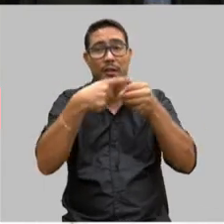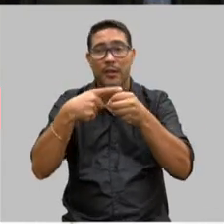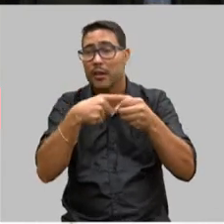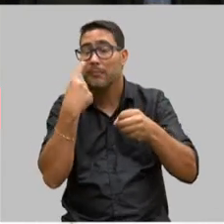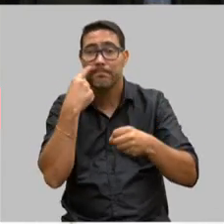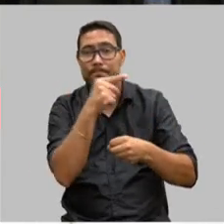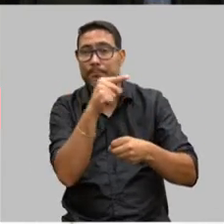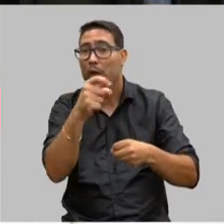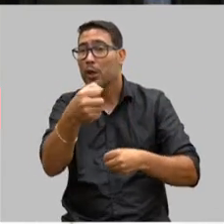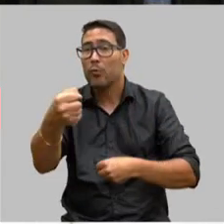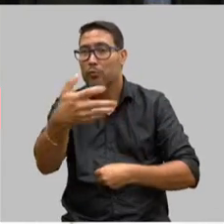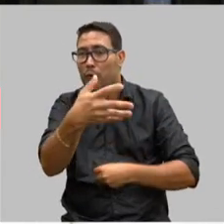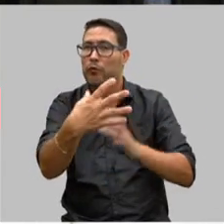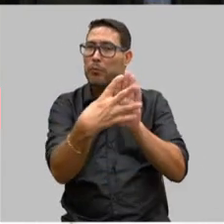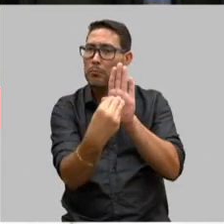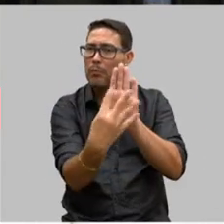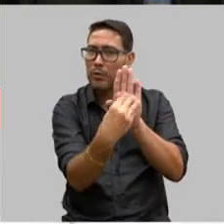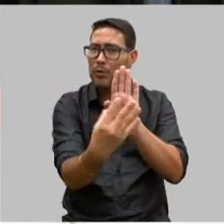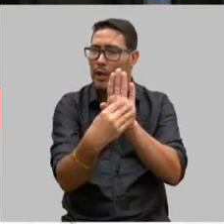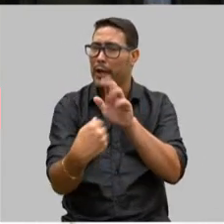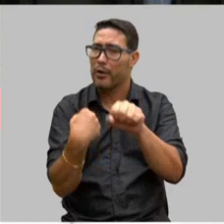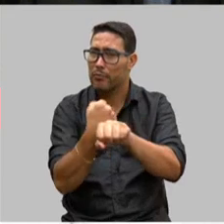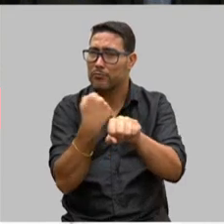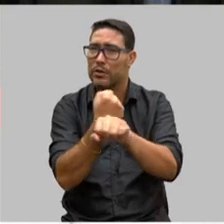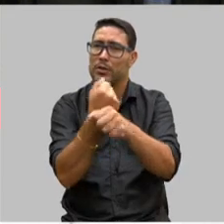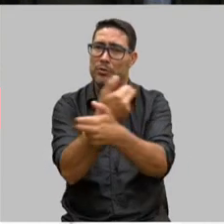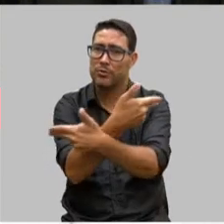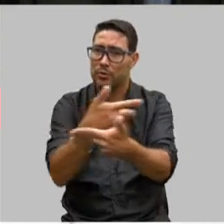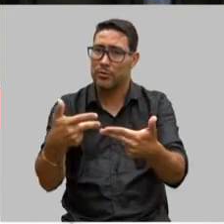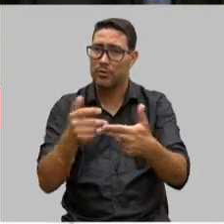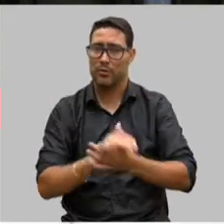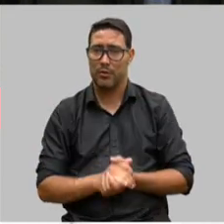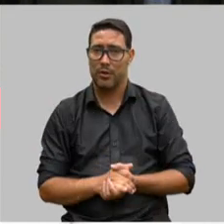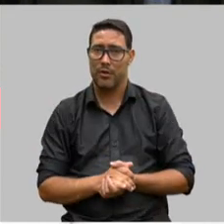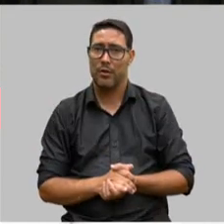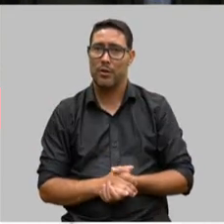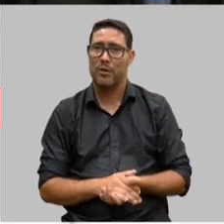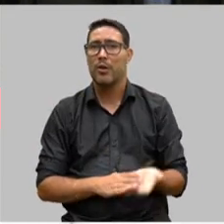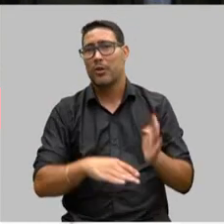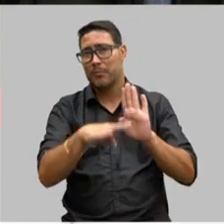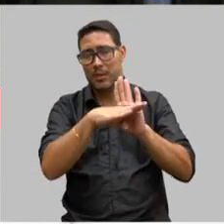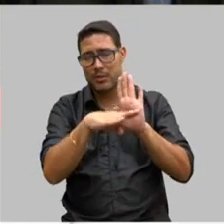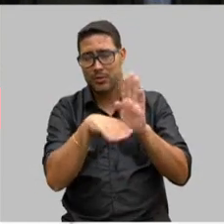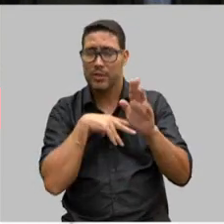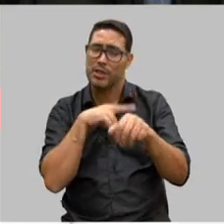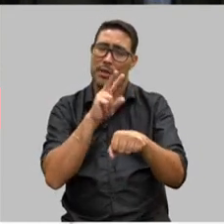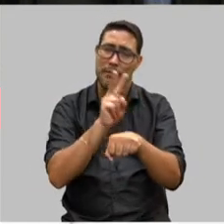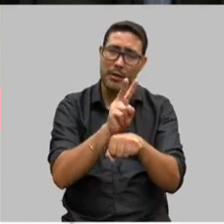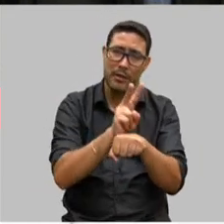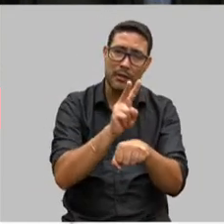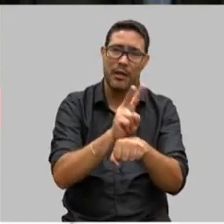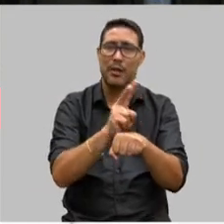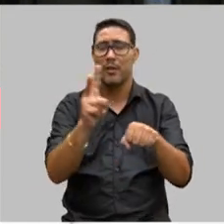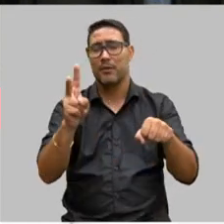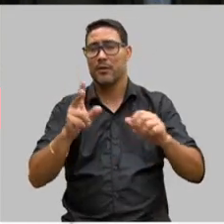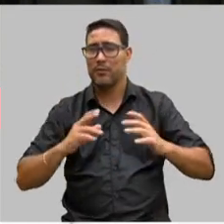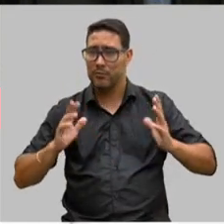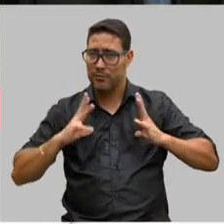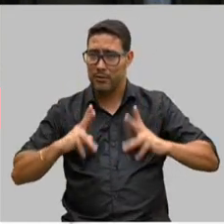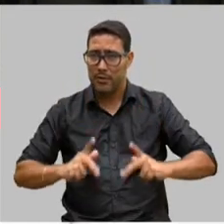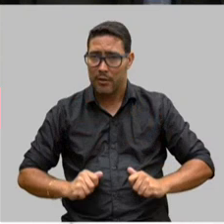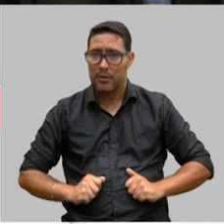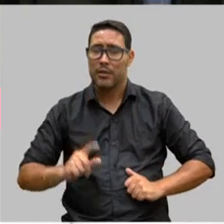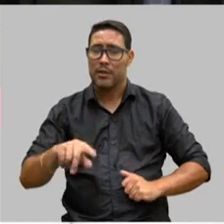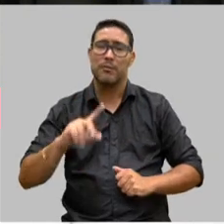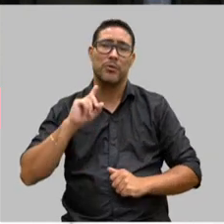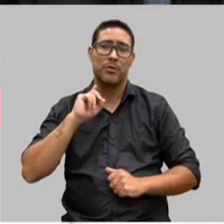né, de construção, né, uma agenda para preservação e revitalização dos rios verdadeiramente